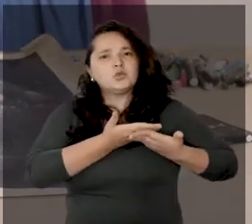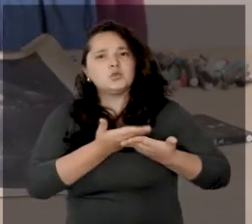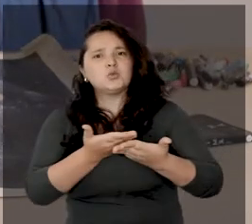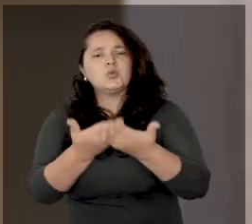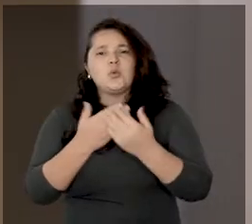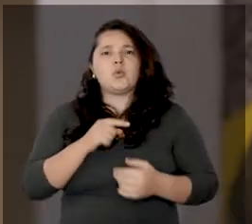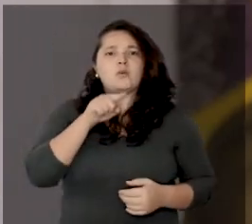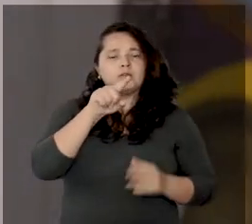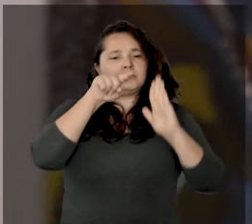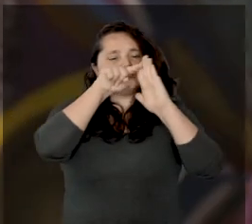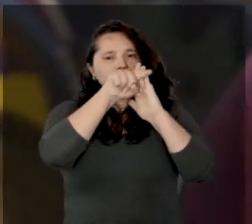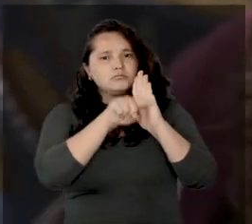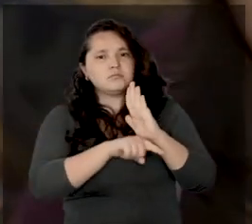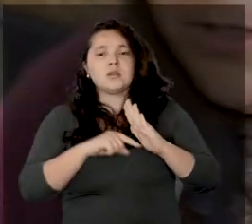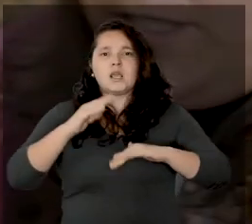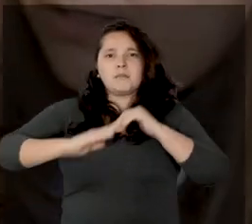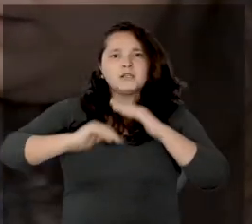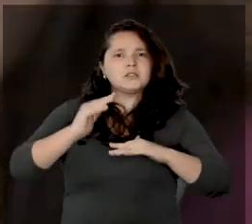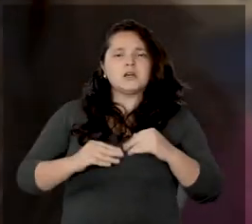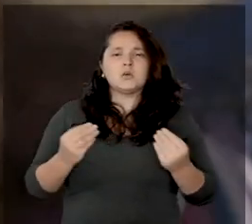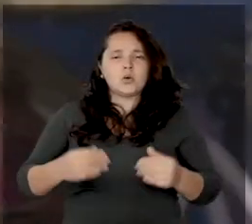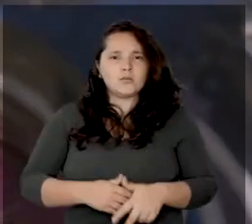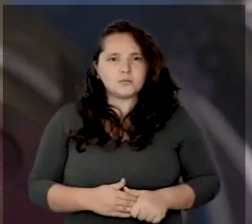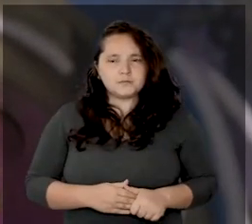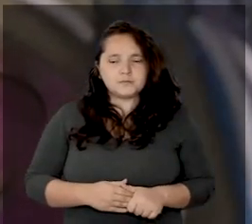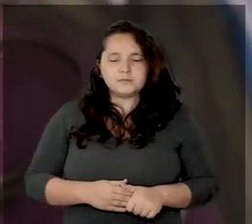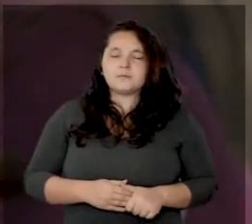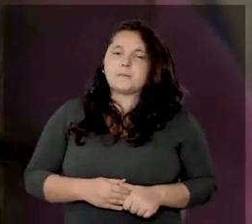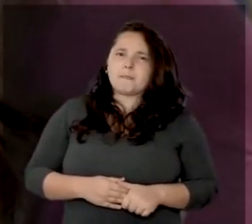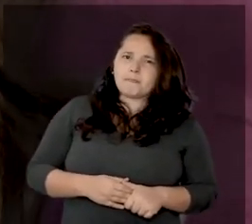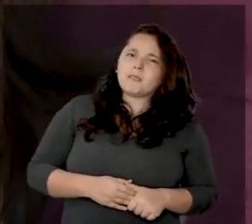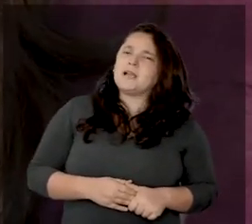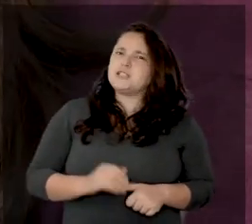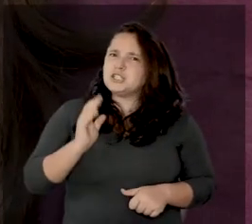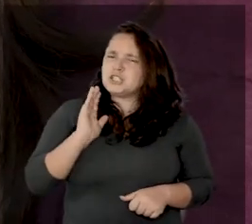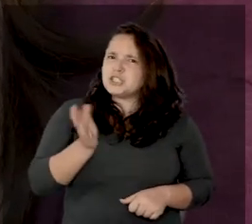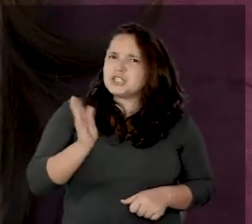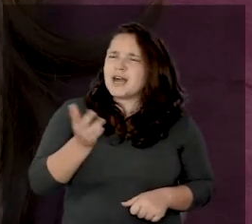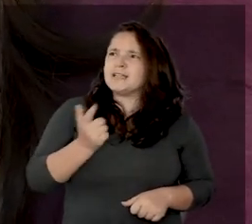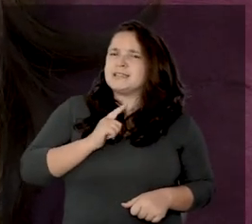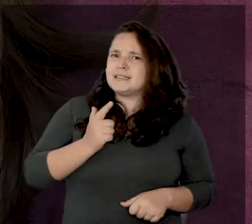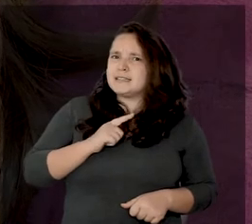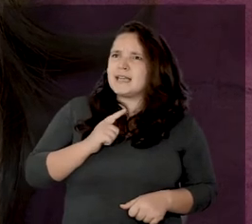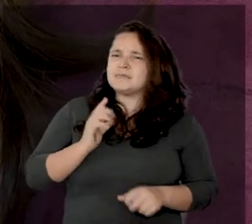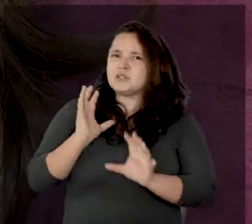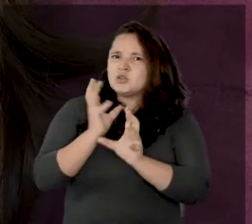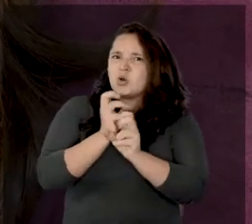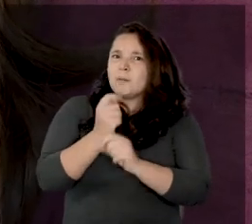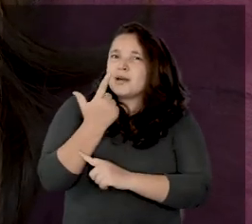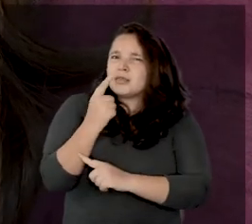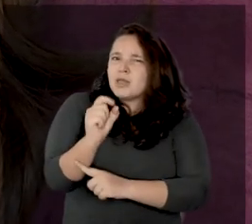vem praticando isso? Já faz, acho que tem quase 10 anos